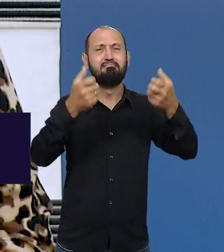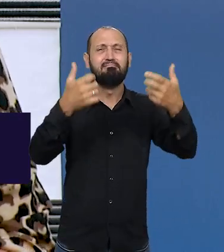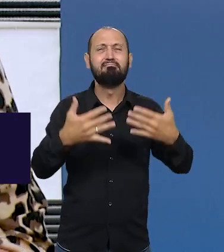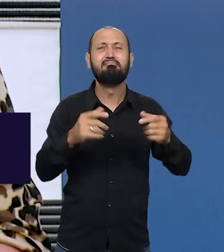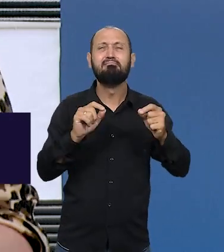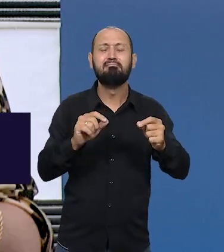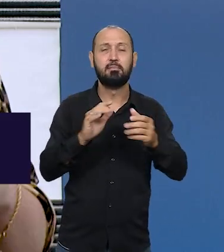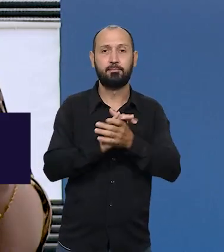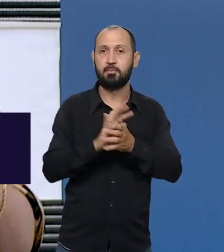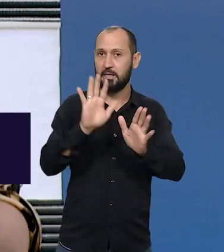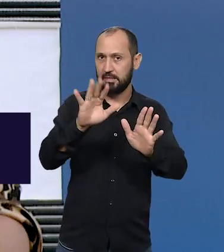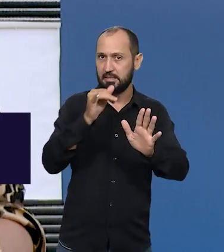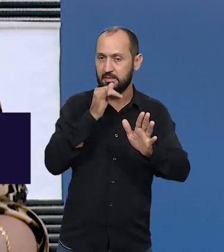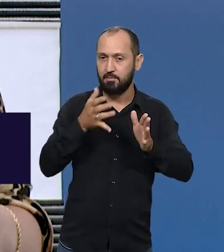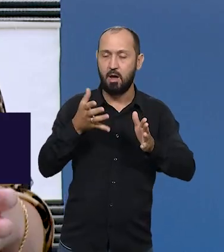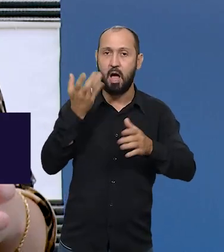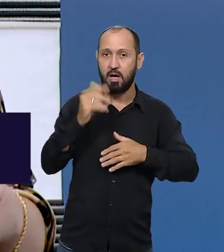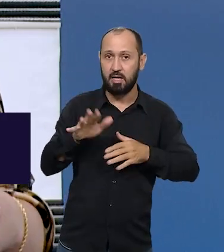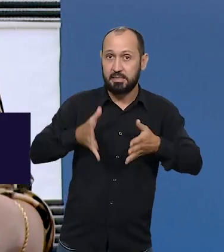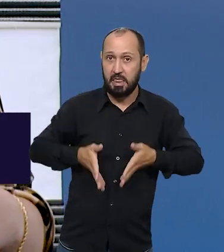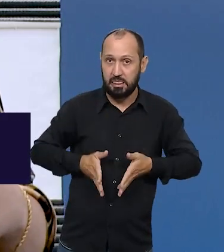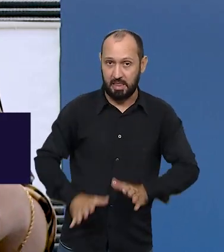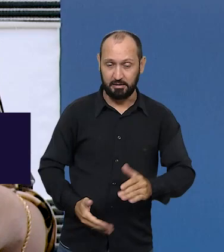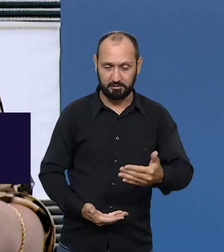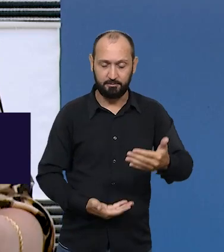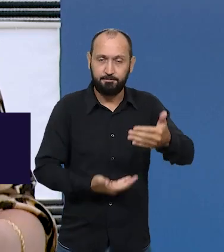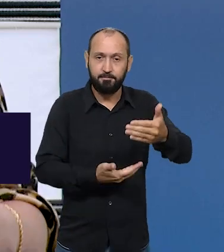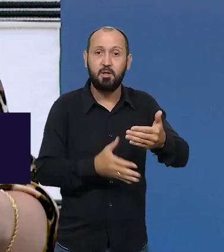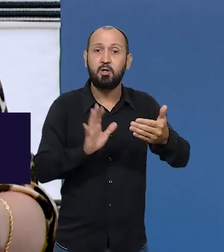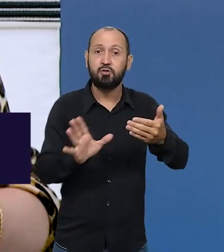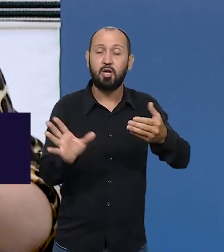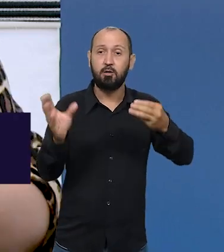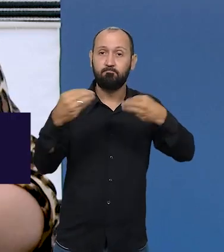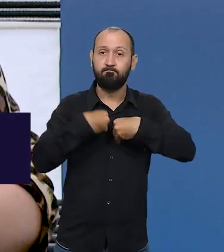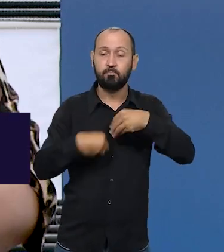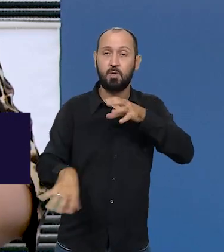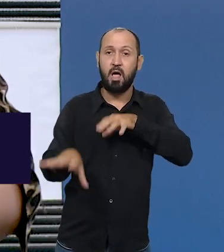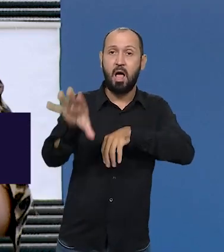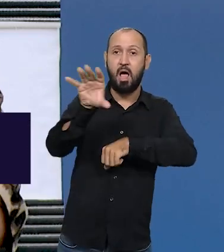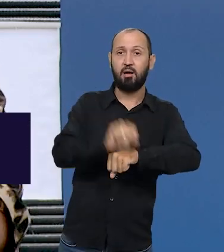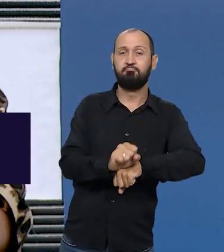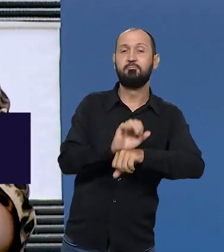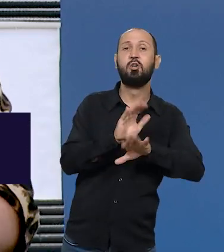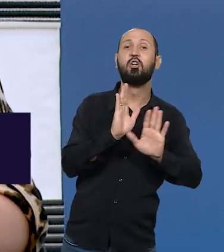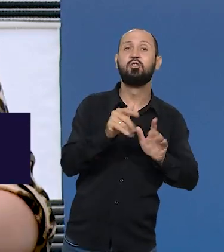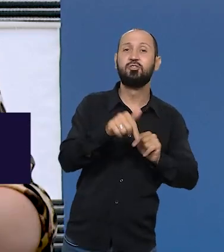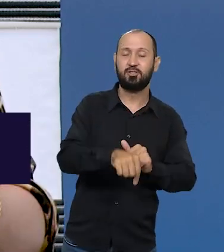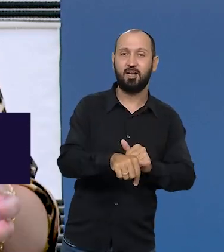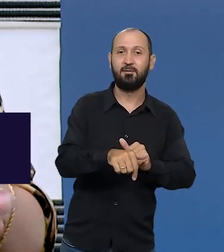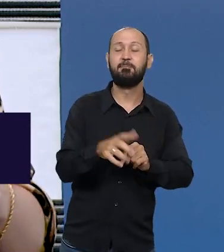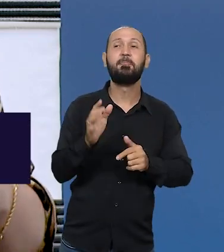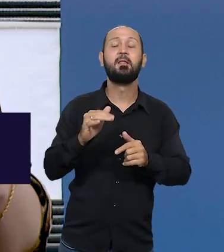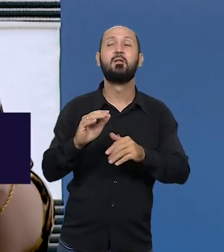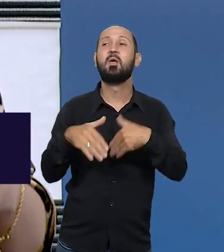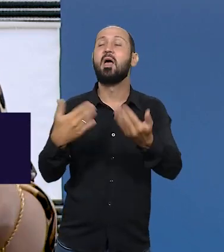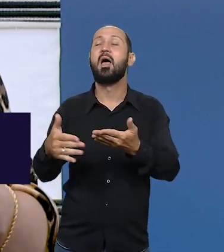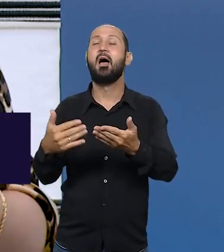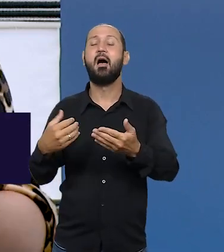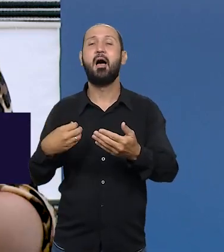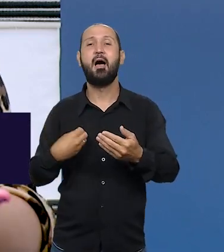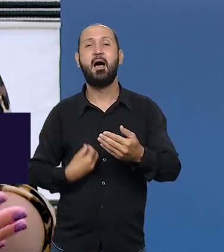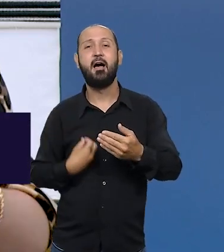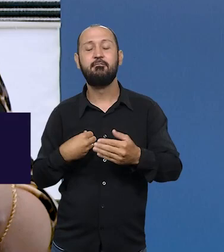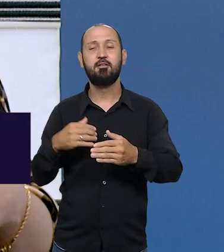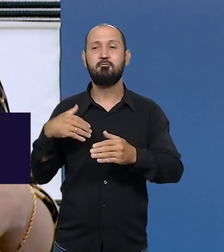isso? Quando você nasce, a criança nasce, ela já nasce com o transtorno do espectro do autismo. E ela não adquire